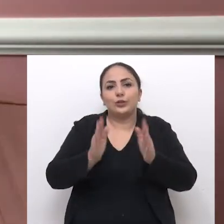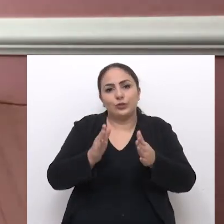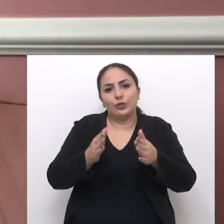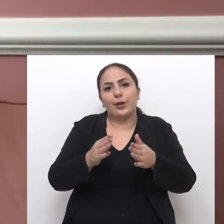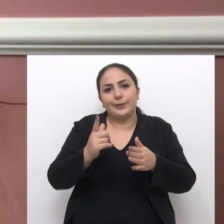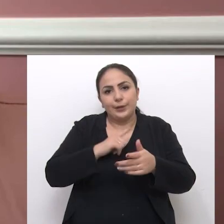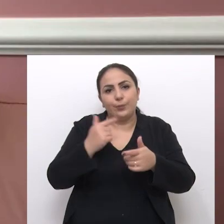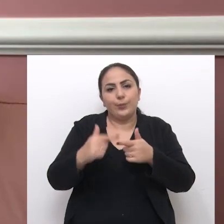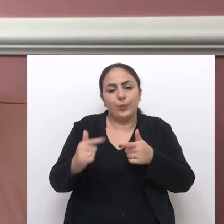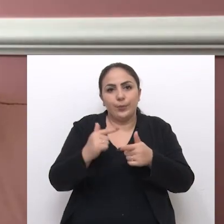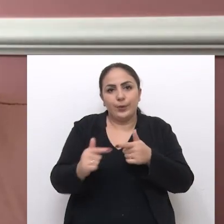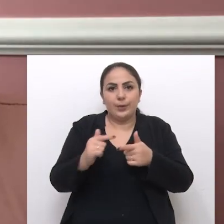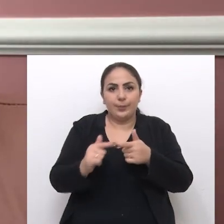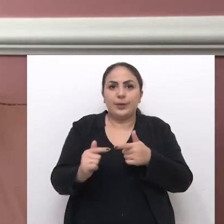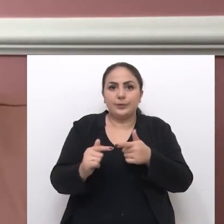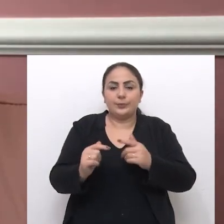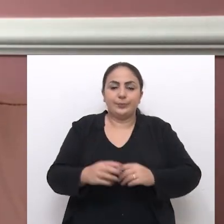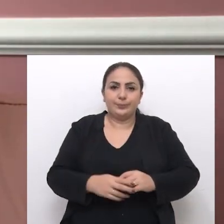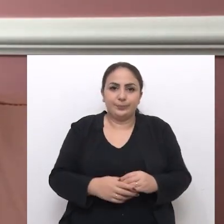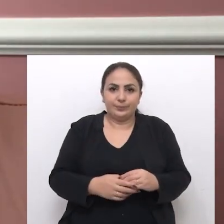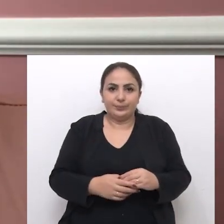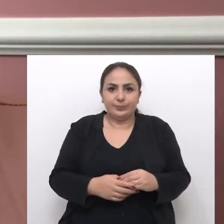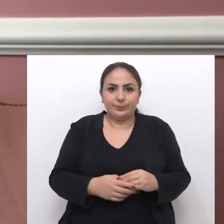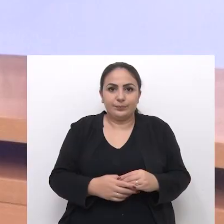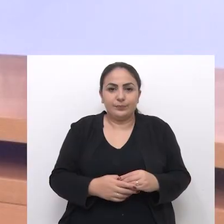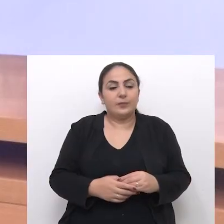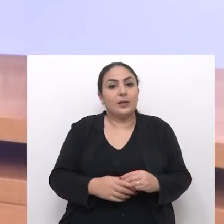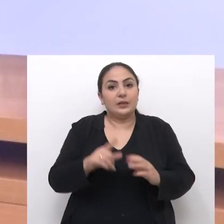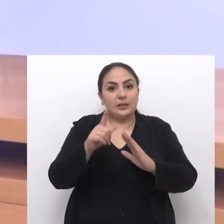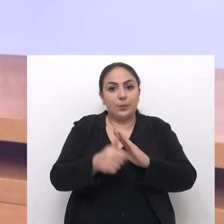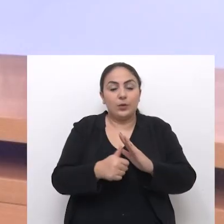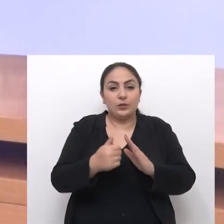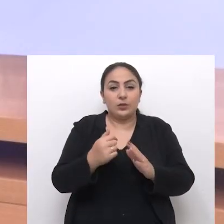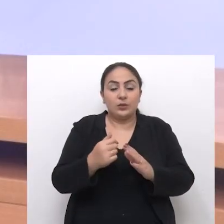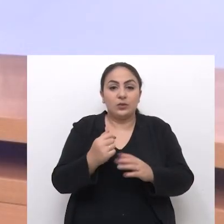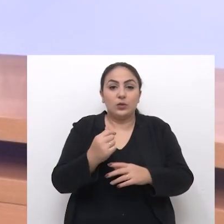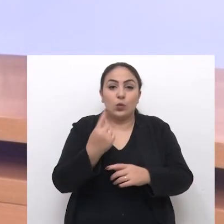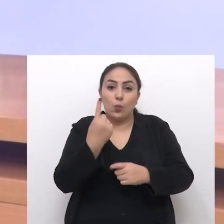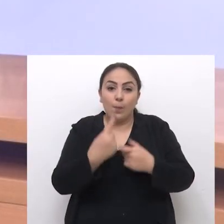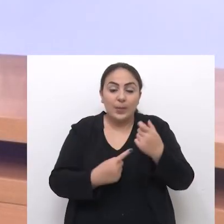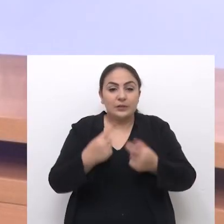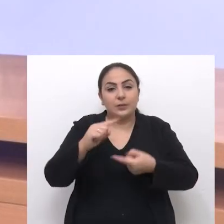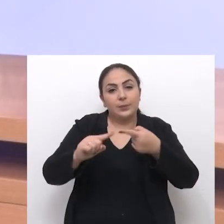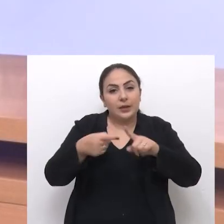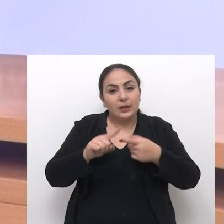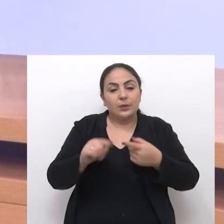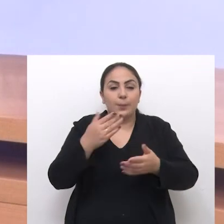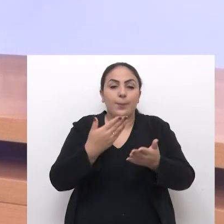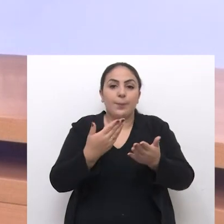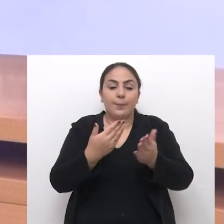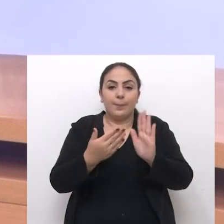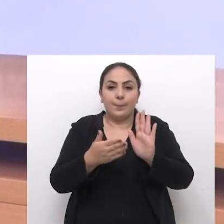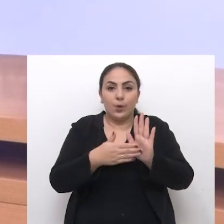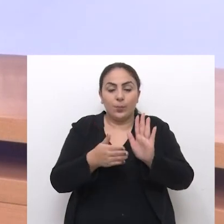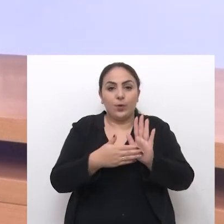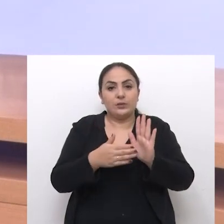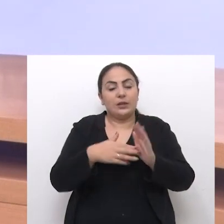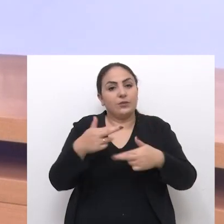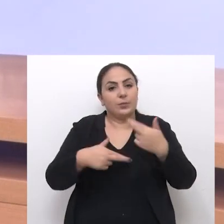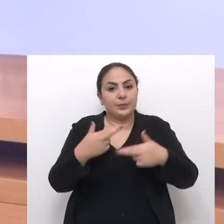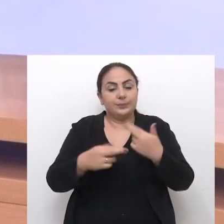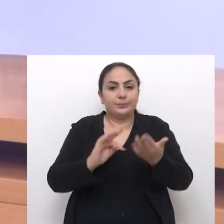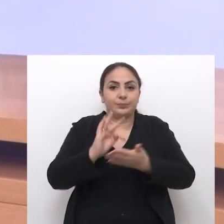já tem uma complicação instalada. Após quase um mês de debate sobre as propostas da